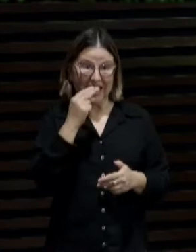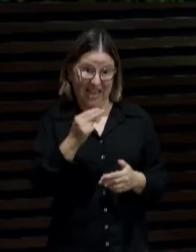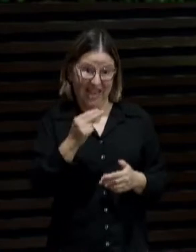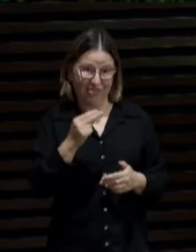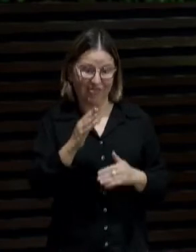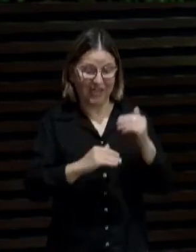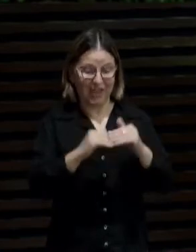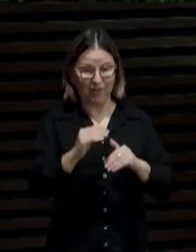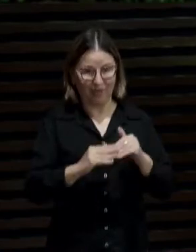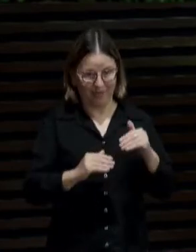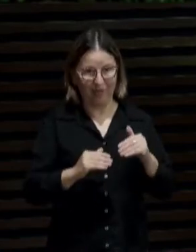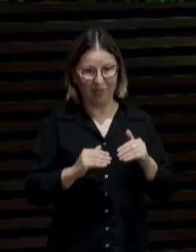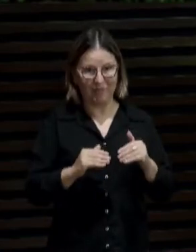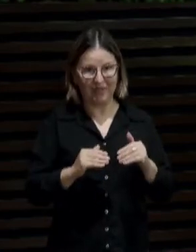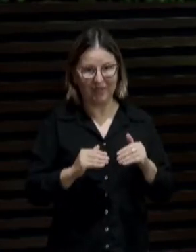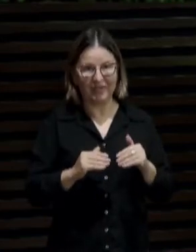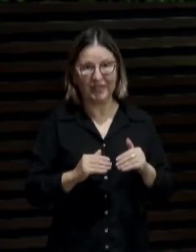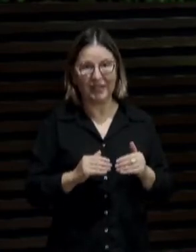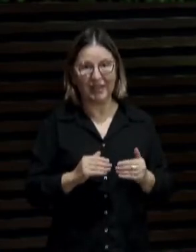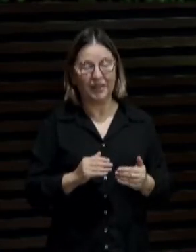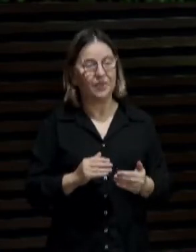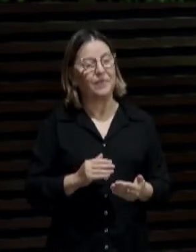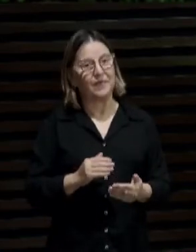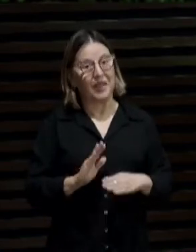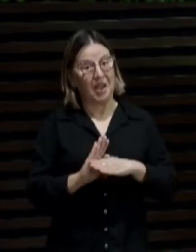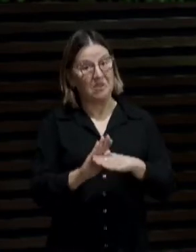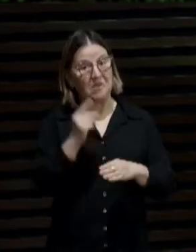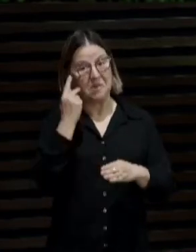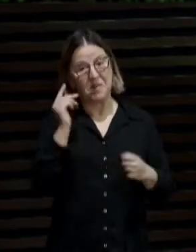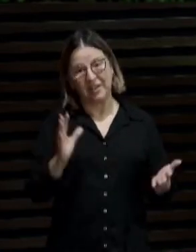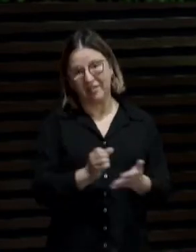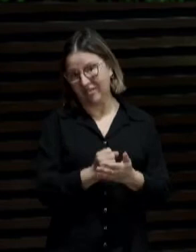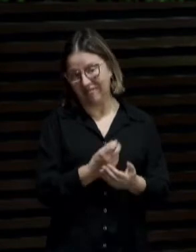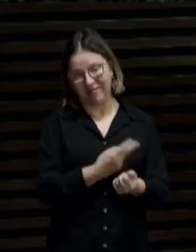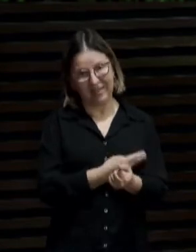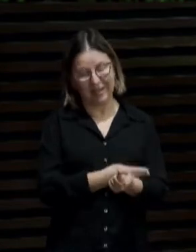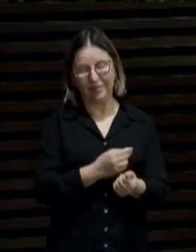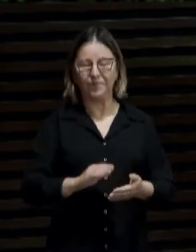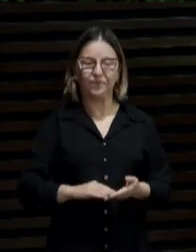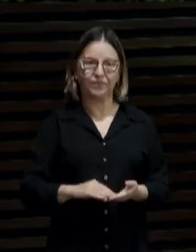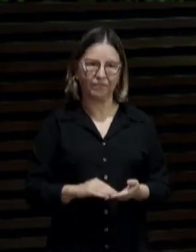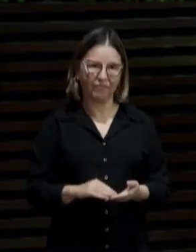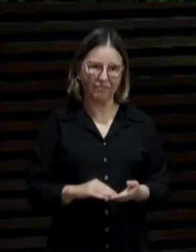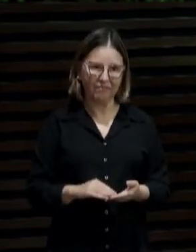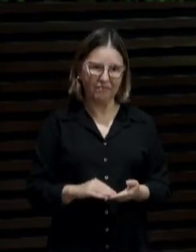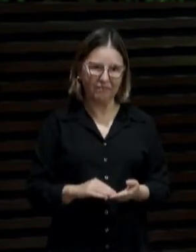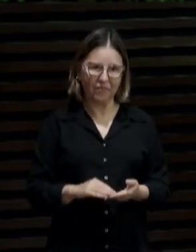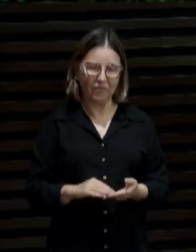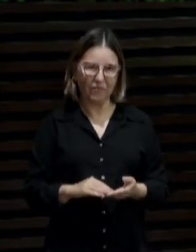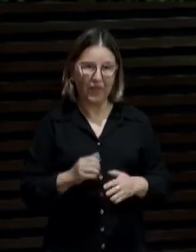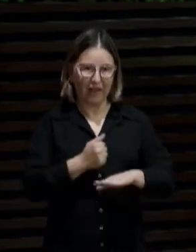salvação. Abraão e Davi. São 2 exemplos emblemáticos. É o pai dos judeus, o patriarca